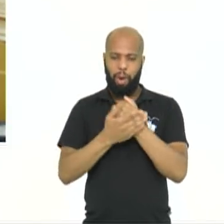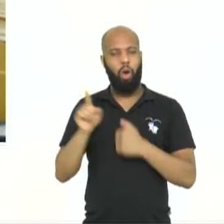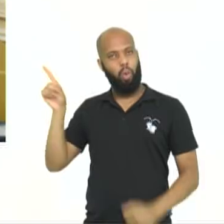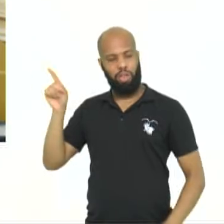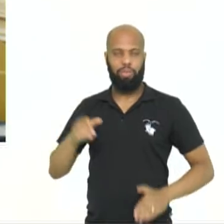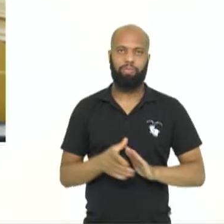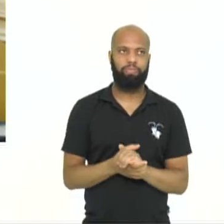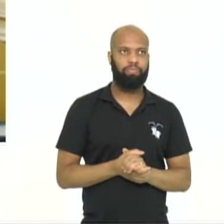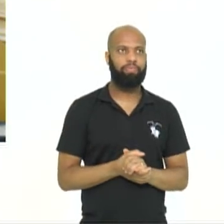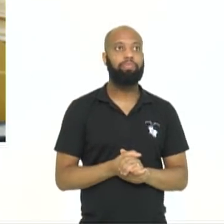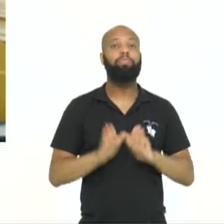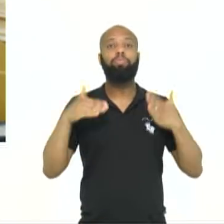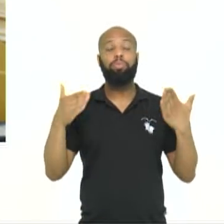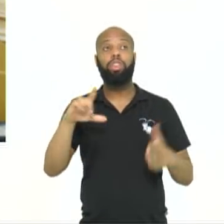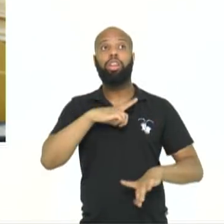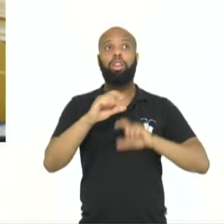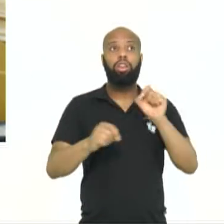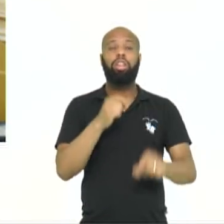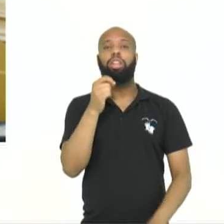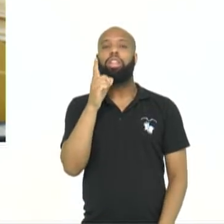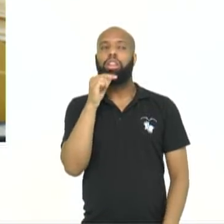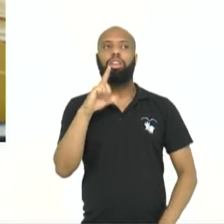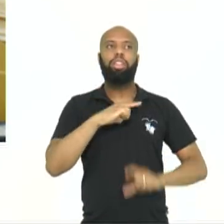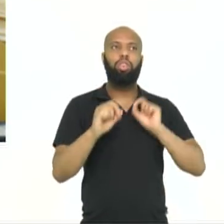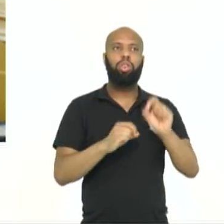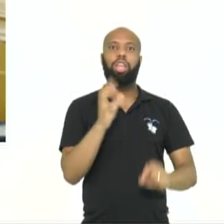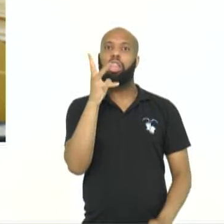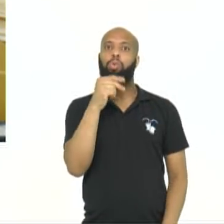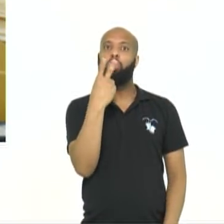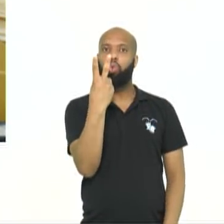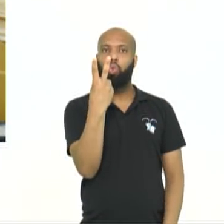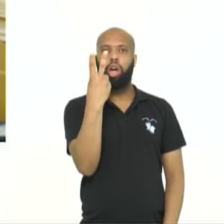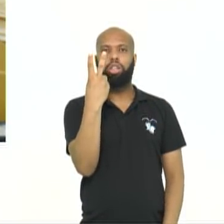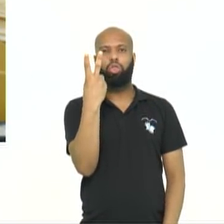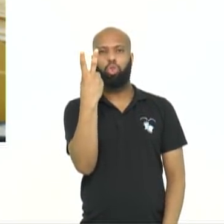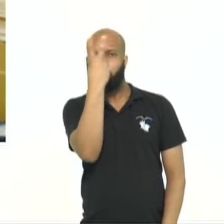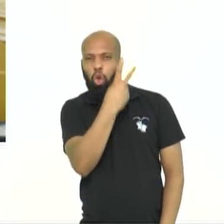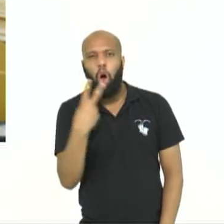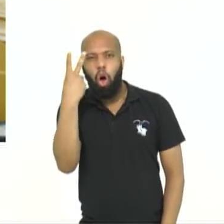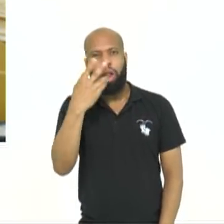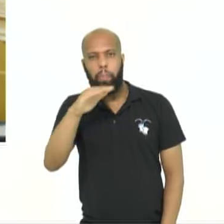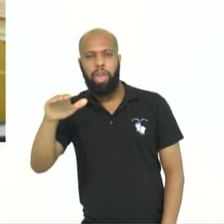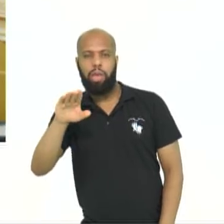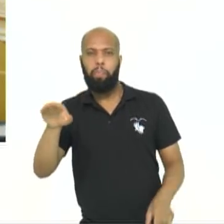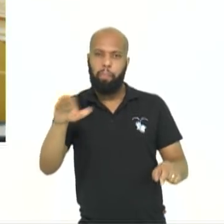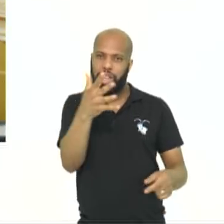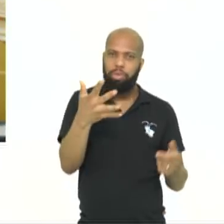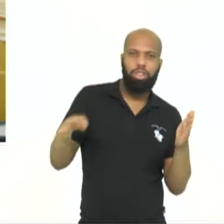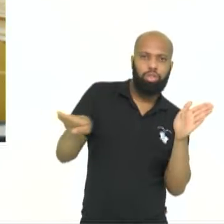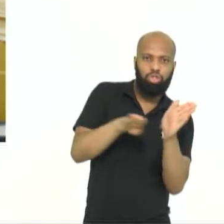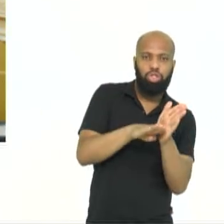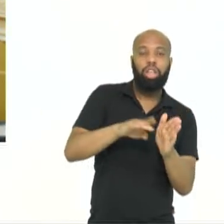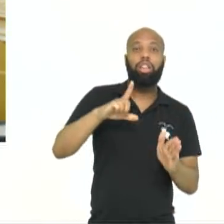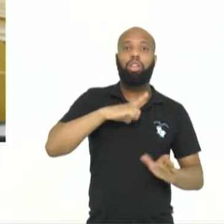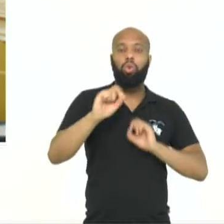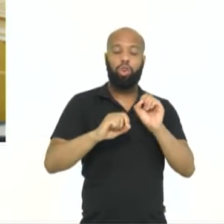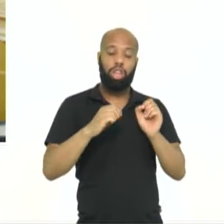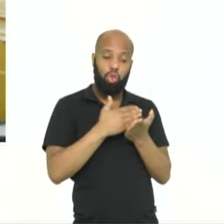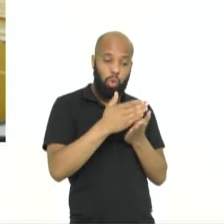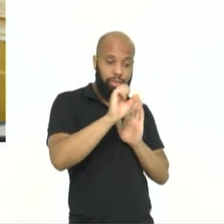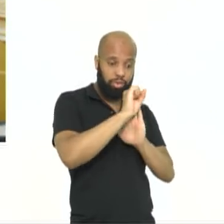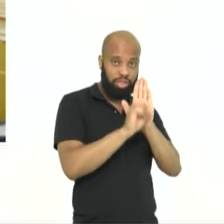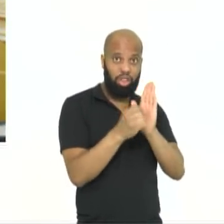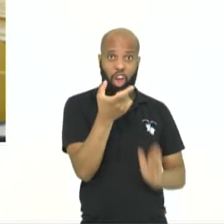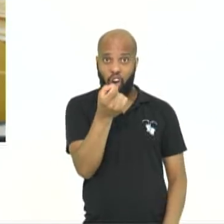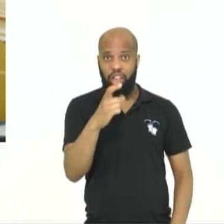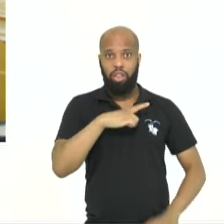Francisco. Então a água veio, levou 2 horas e meia mais ou menos para chegar até aqui, né? E no início do século